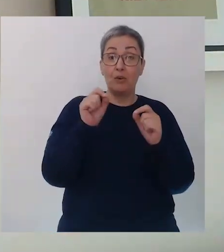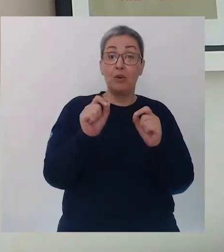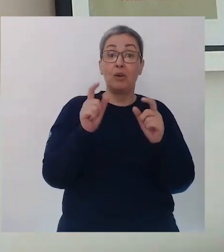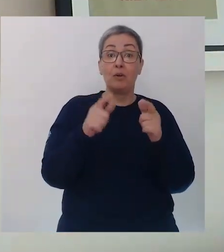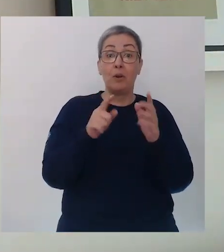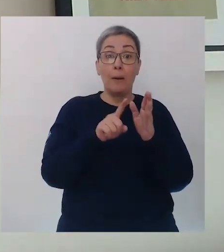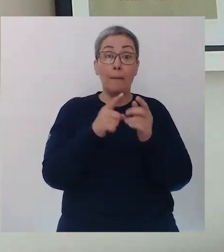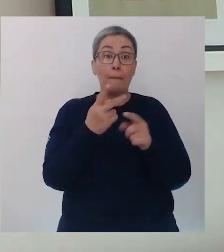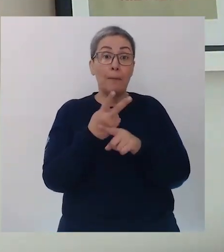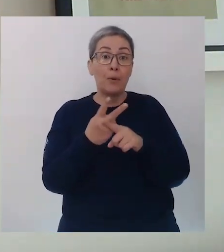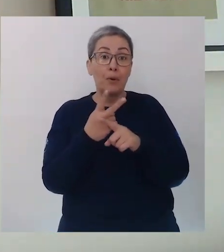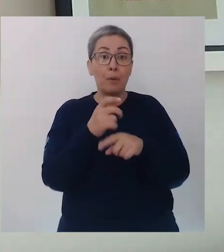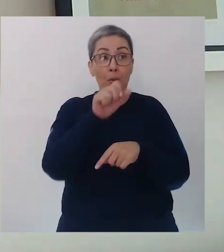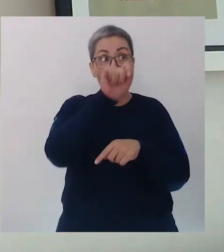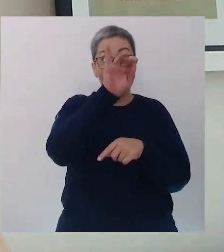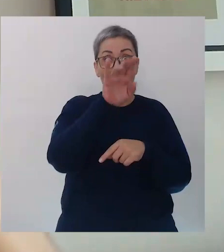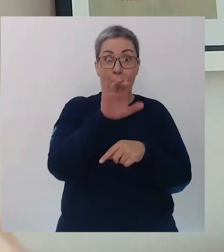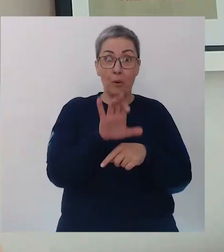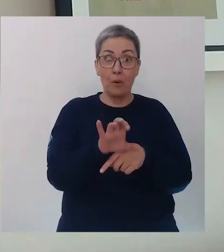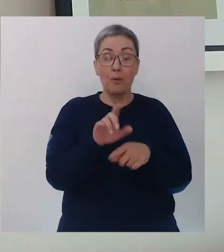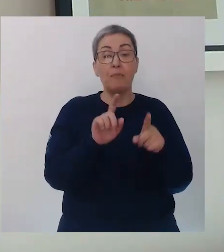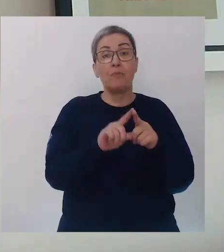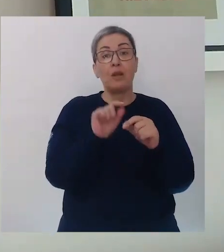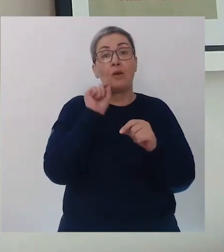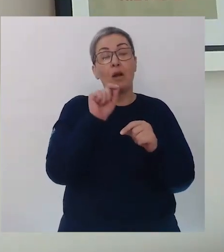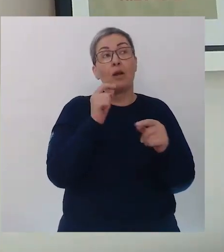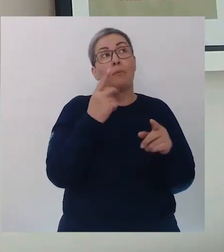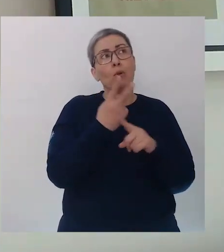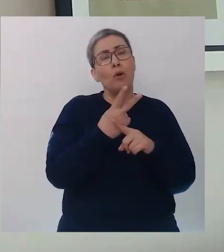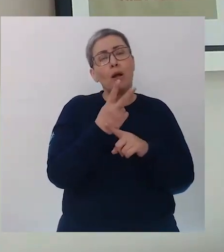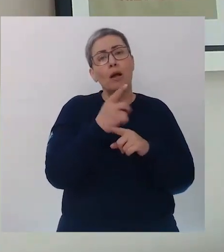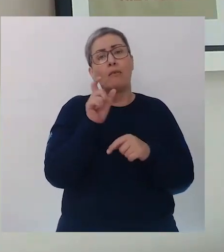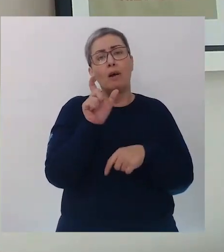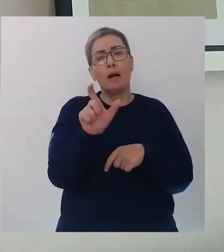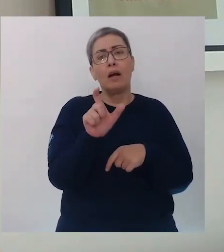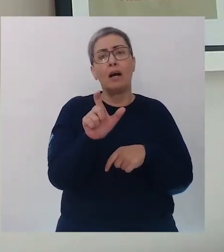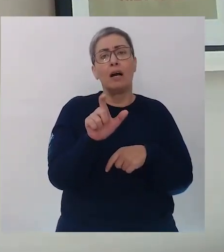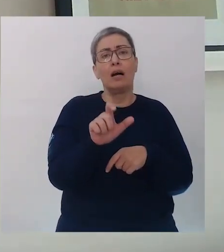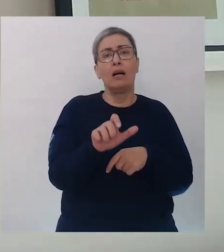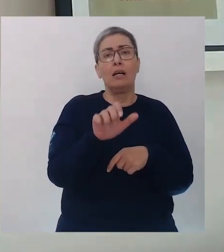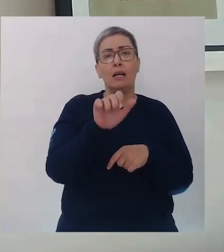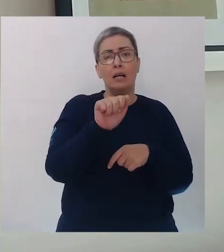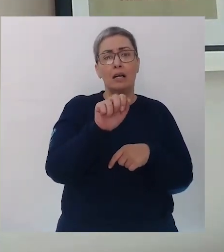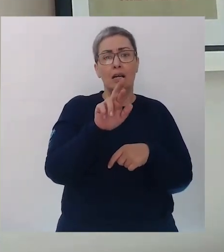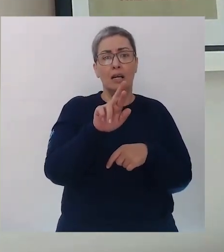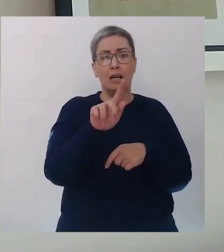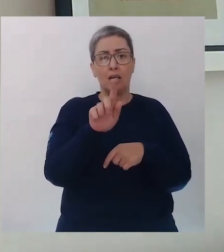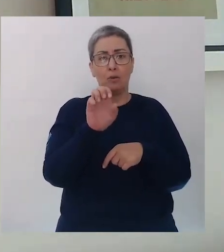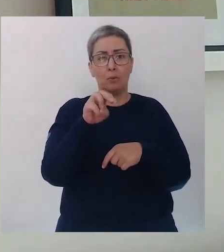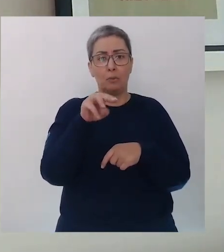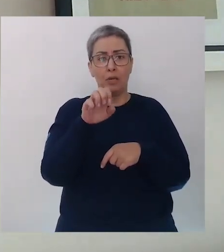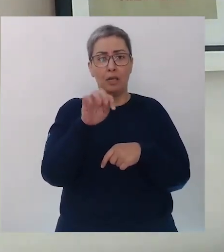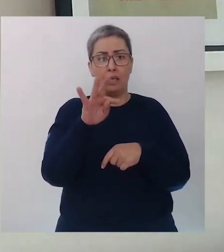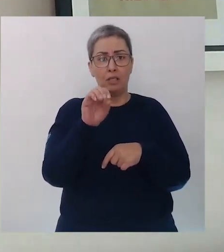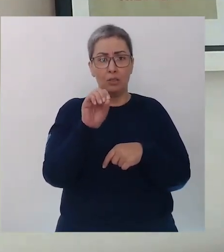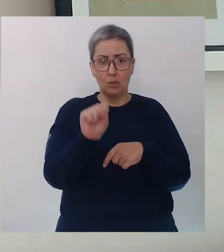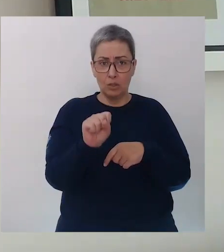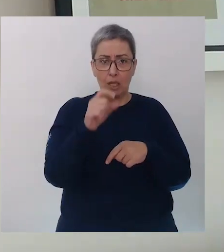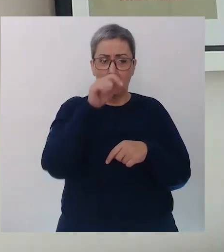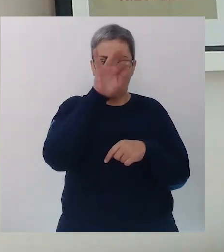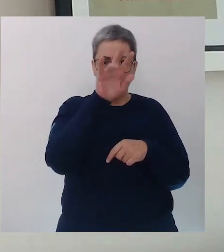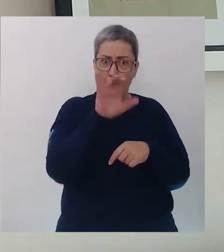a gente procura sempre na ordem alfabética. Então, por exemplo, eu vou procurar a palavra argumentos. Então, tá na